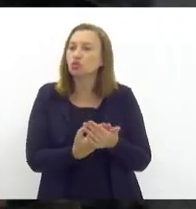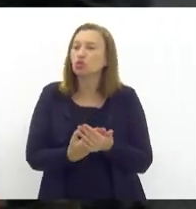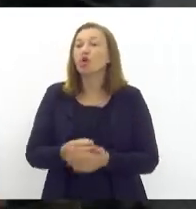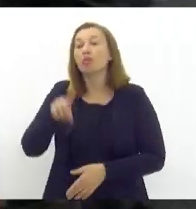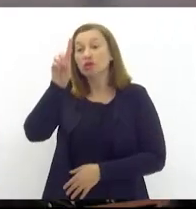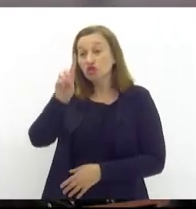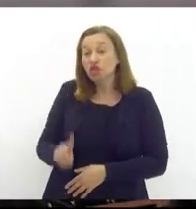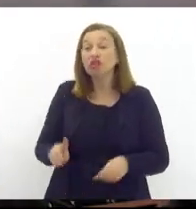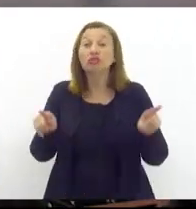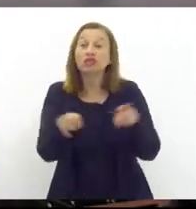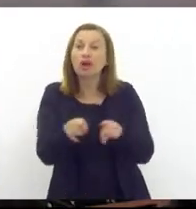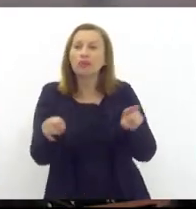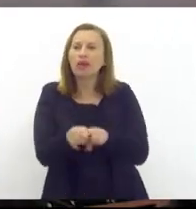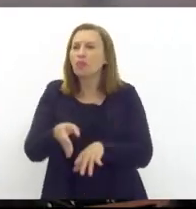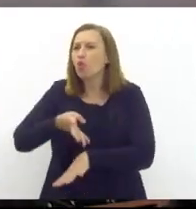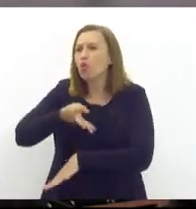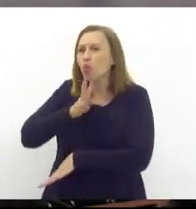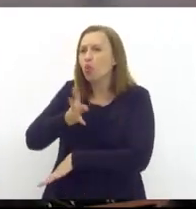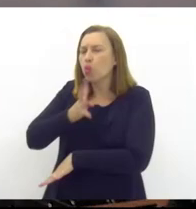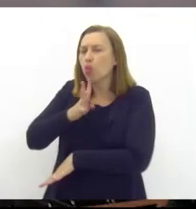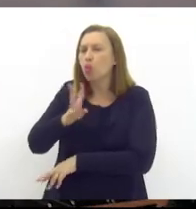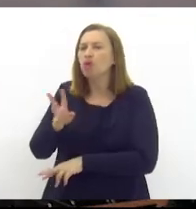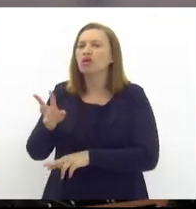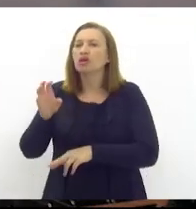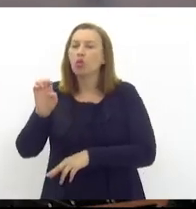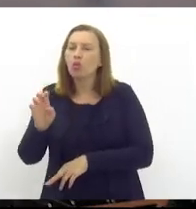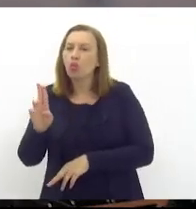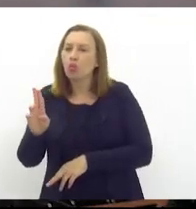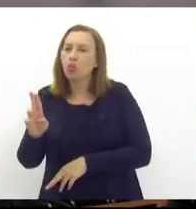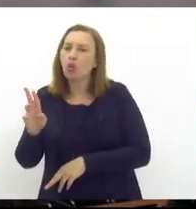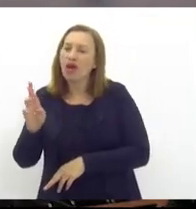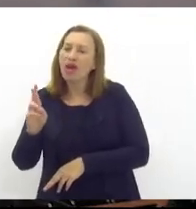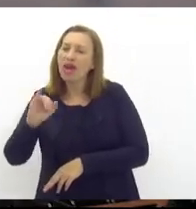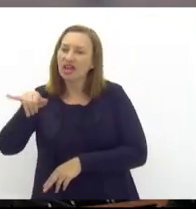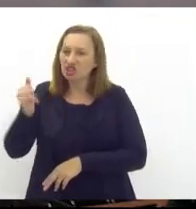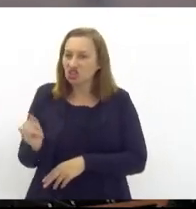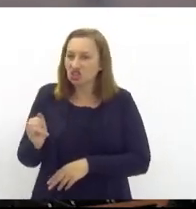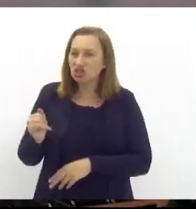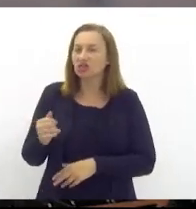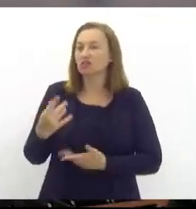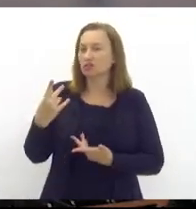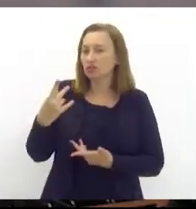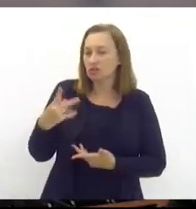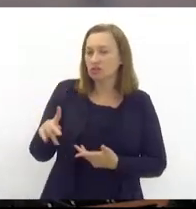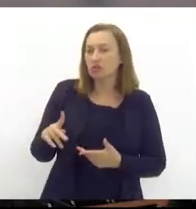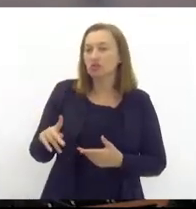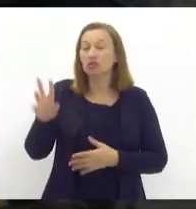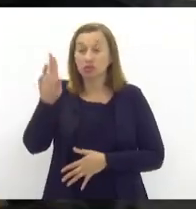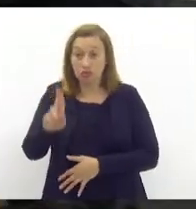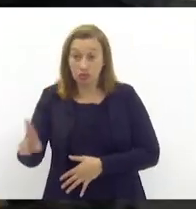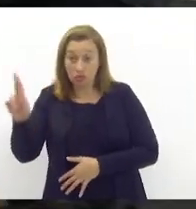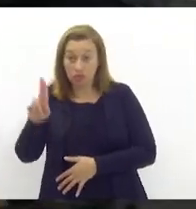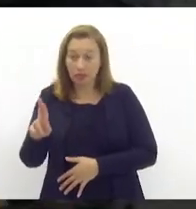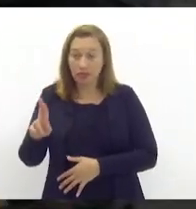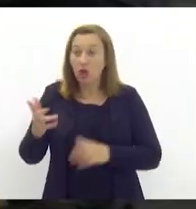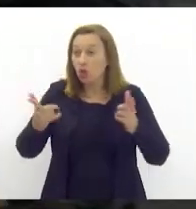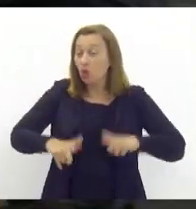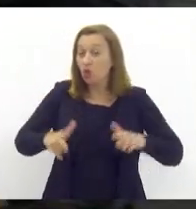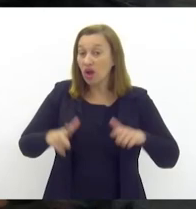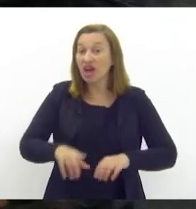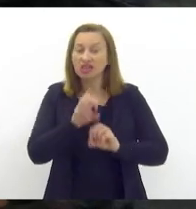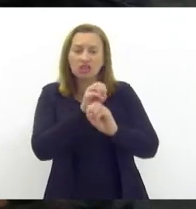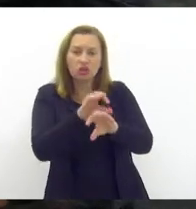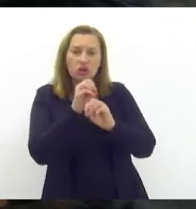garantia também de reconhecimento da UERJ na sua potência. Da UERJ enquanto um espaço hoje da